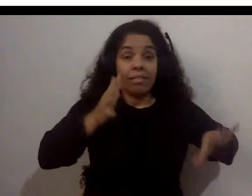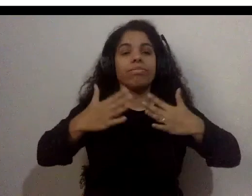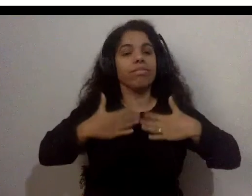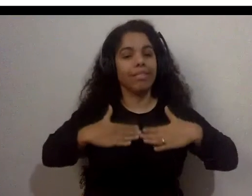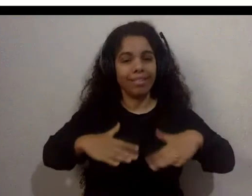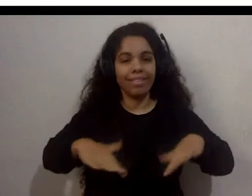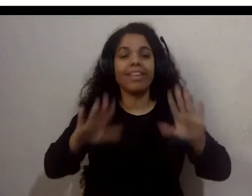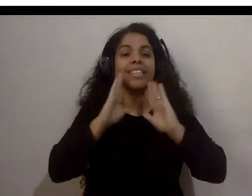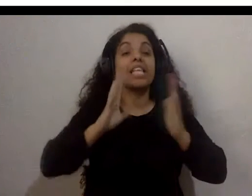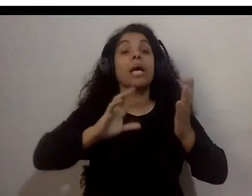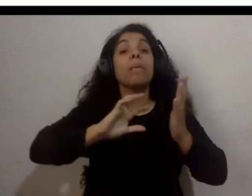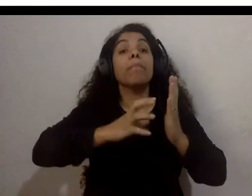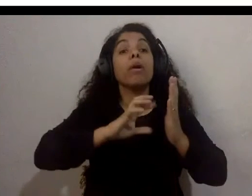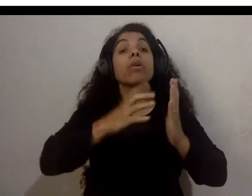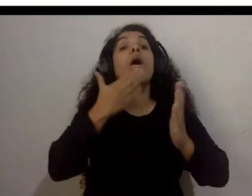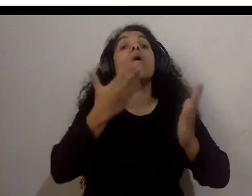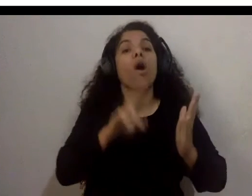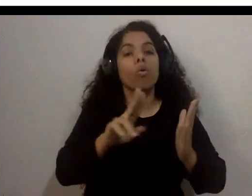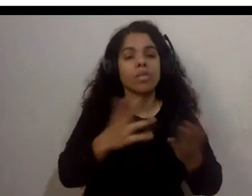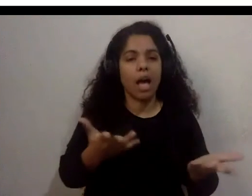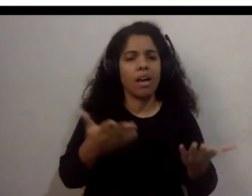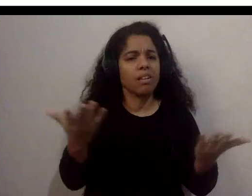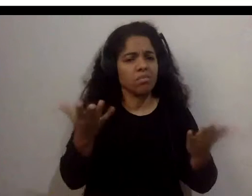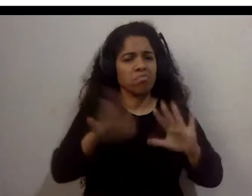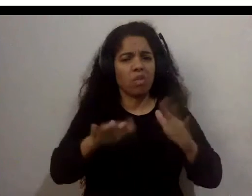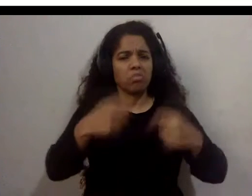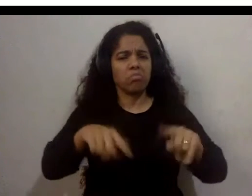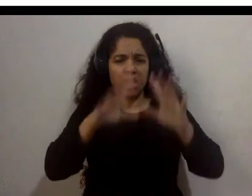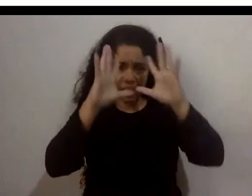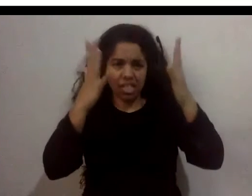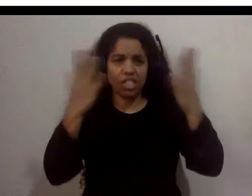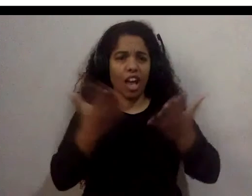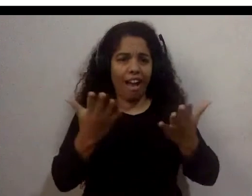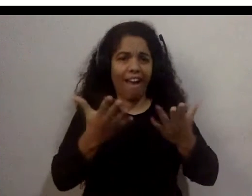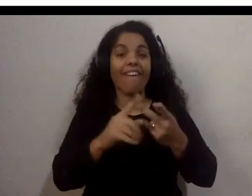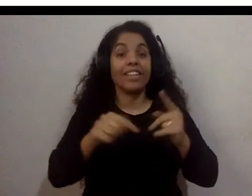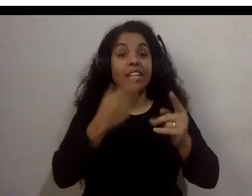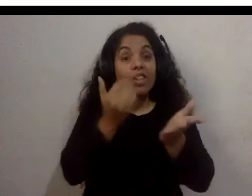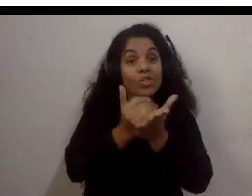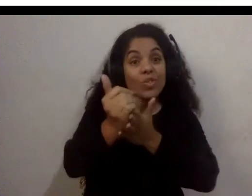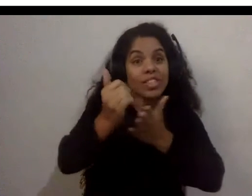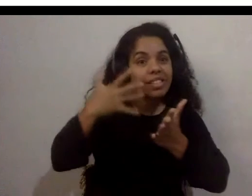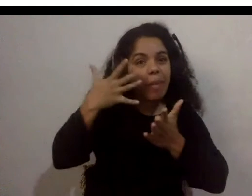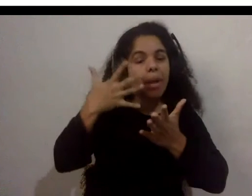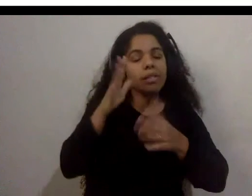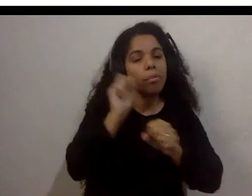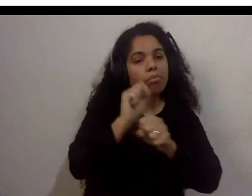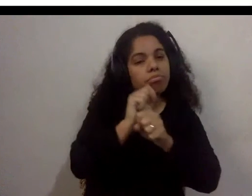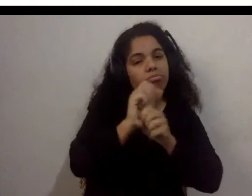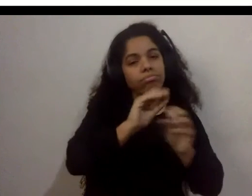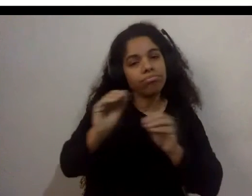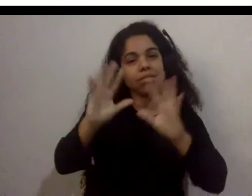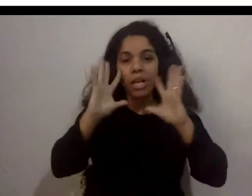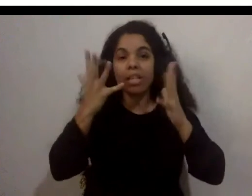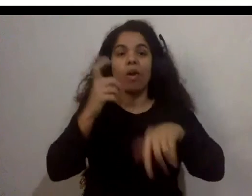dados, qual usar? Cara, às vezes eu não preciso decidir agora. Como eu falei lá no início da palestra, eu posso simplesmente adiar essa decisão até o momento